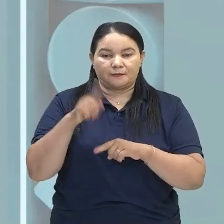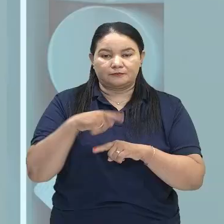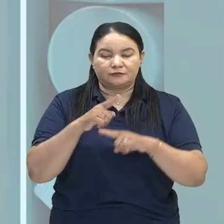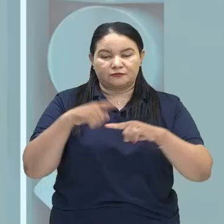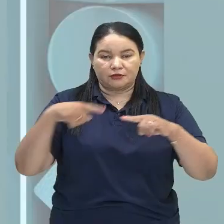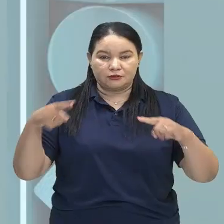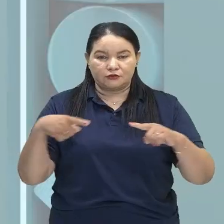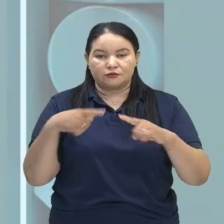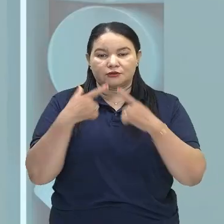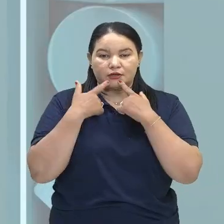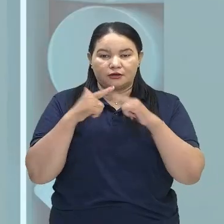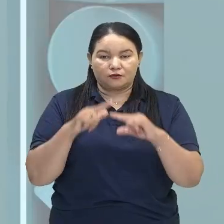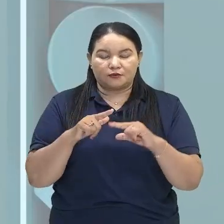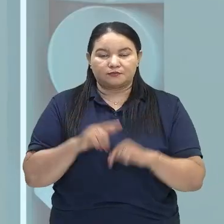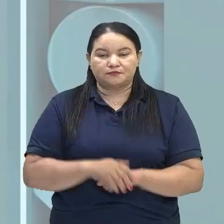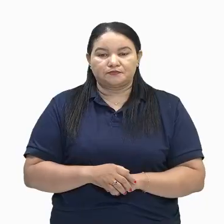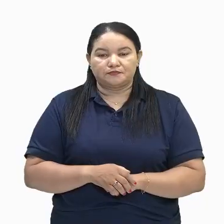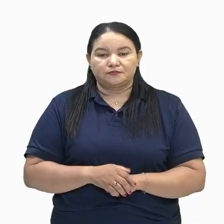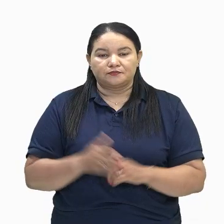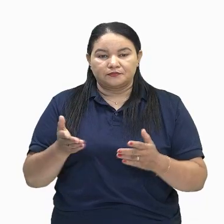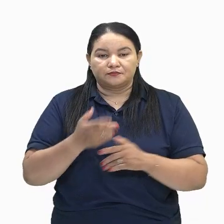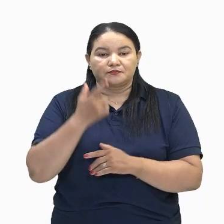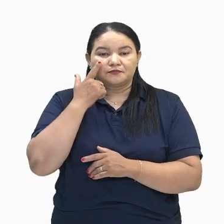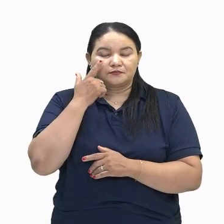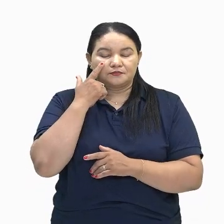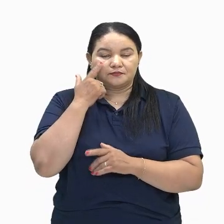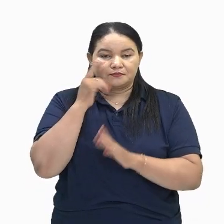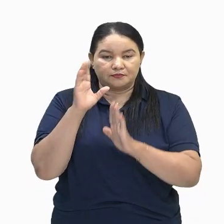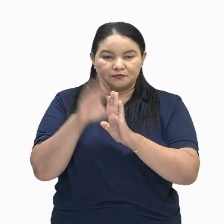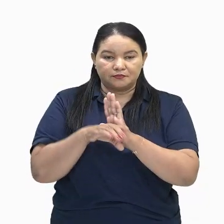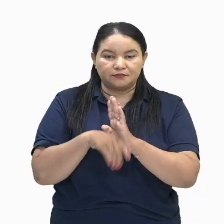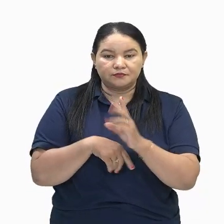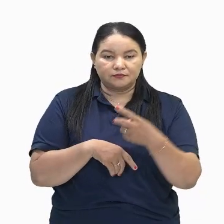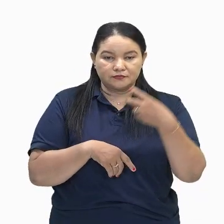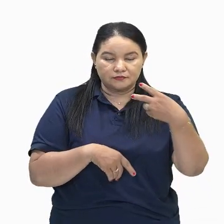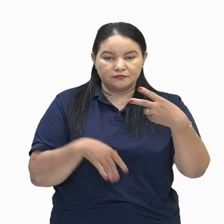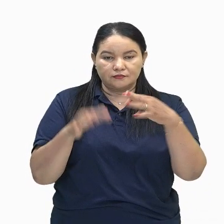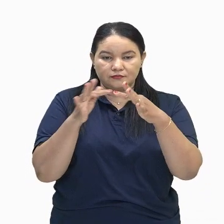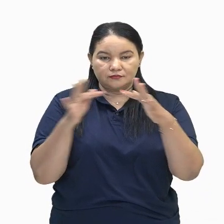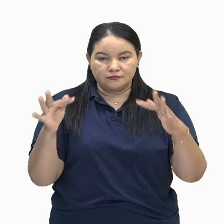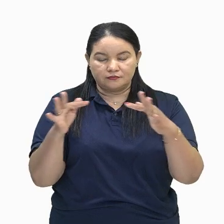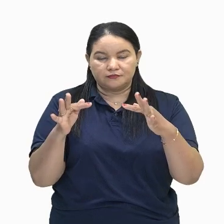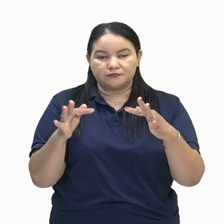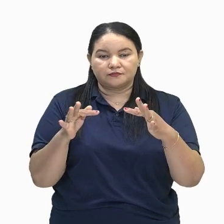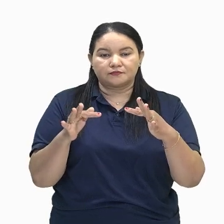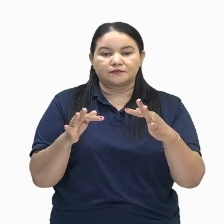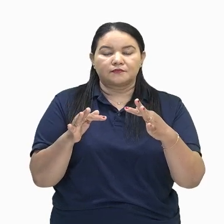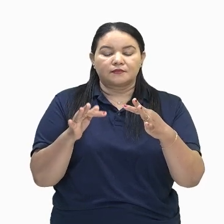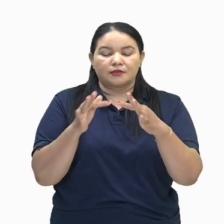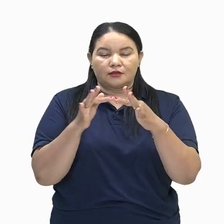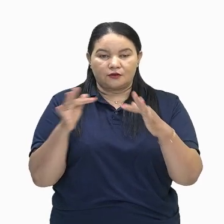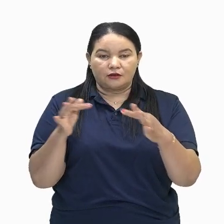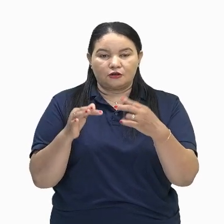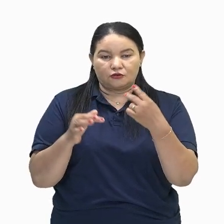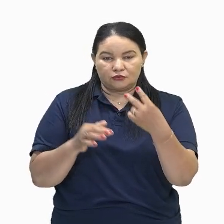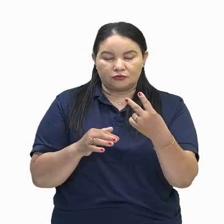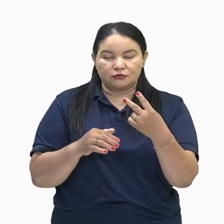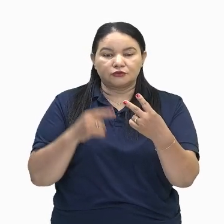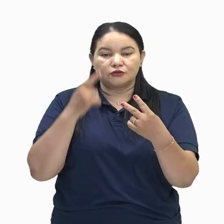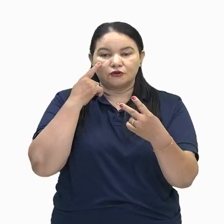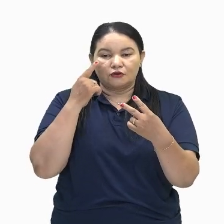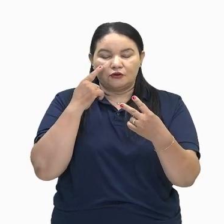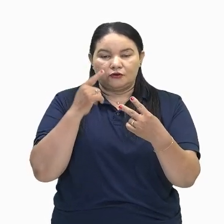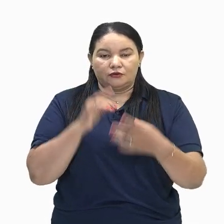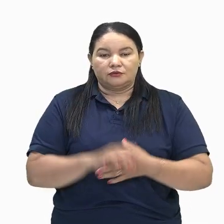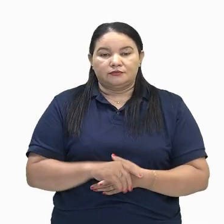língua. Então, vamos ver aqui um contexto, de duas frases, dois textos, e você vai